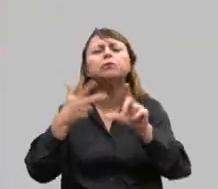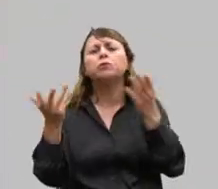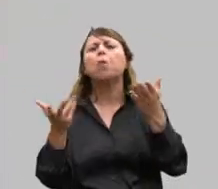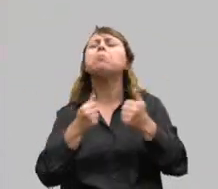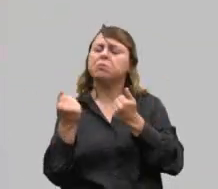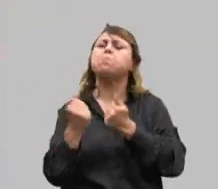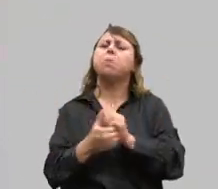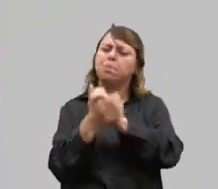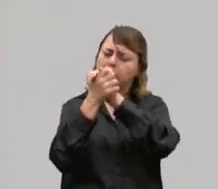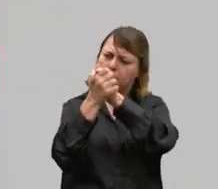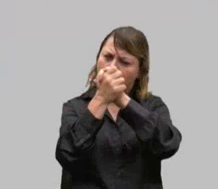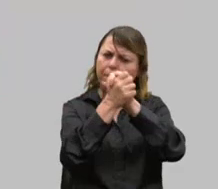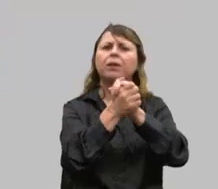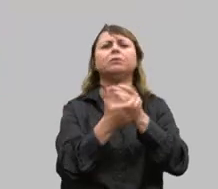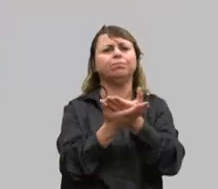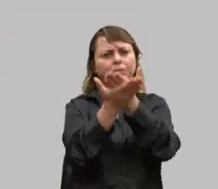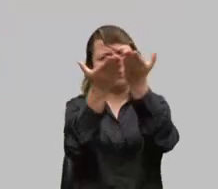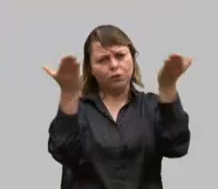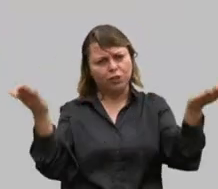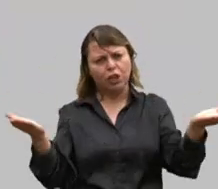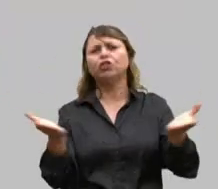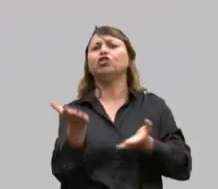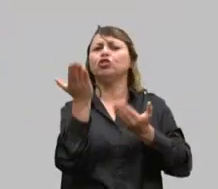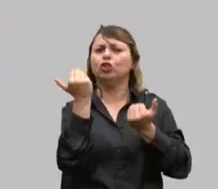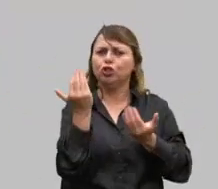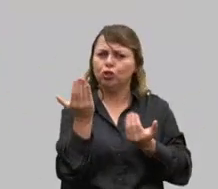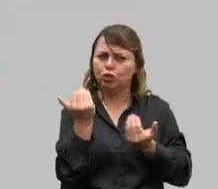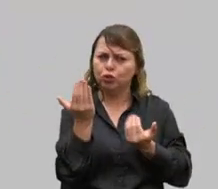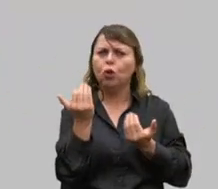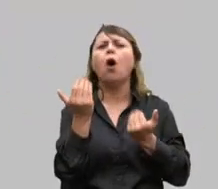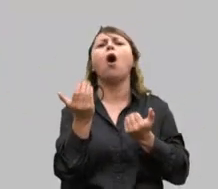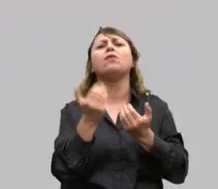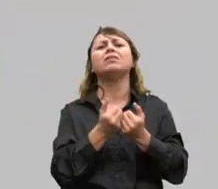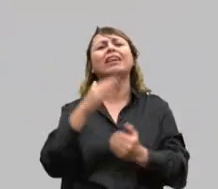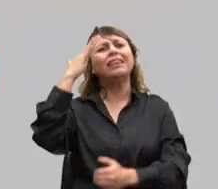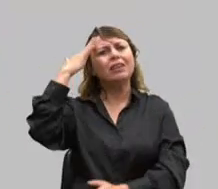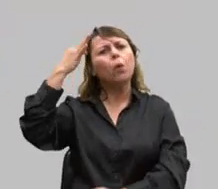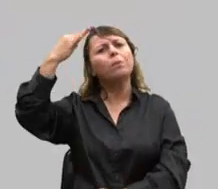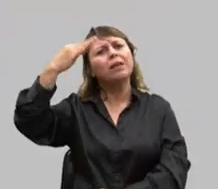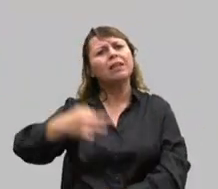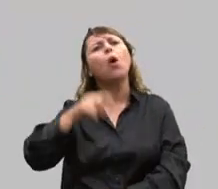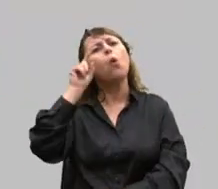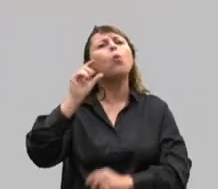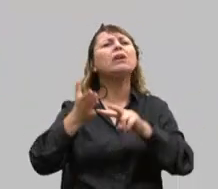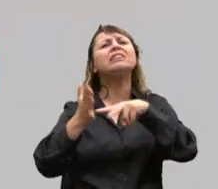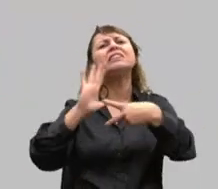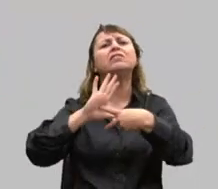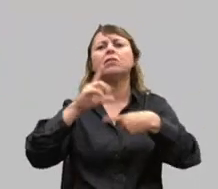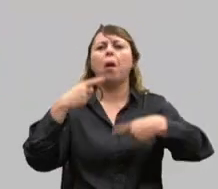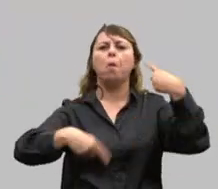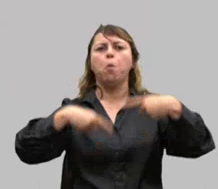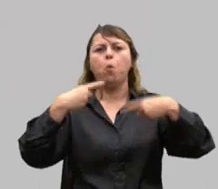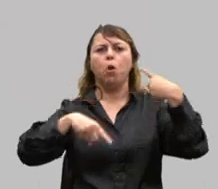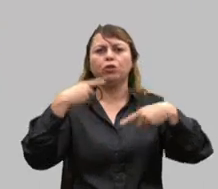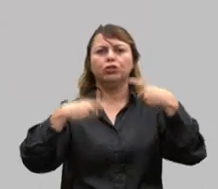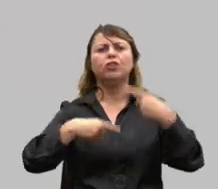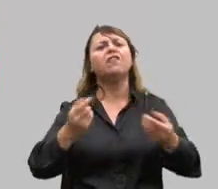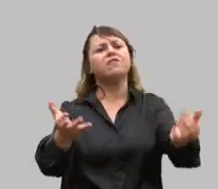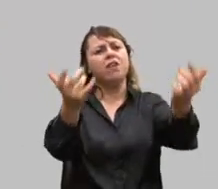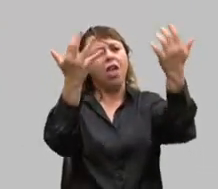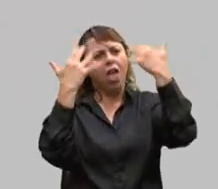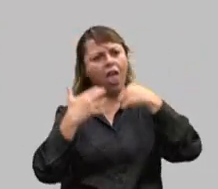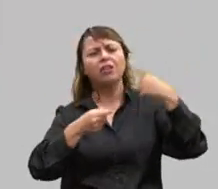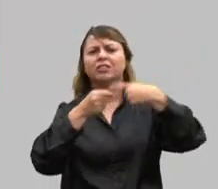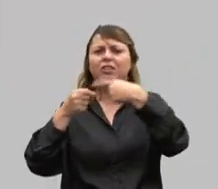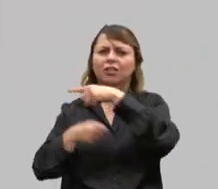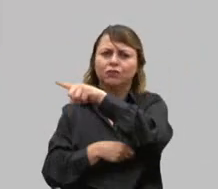parabéns a vocês que tiraram um pouco do seu tempo para entender o que é política e leve a cidade de vocês para os seus colegas